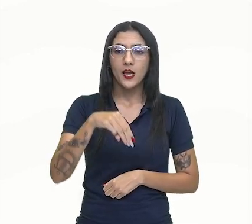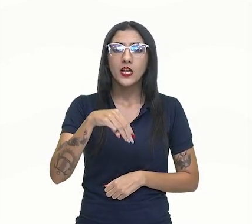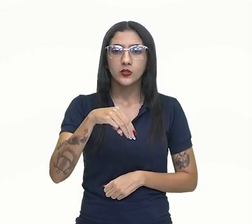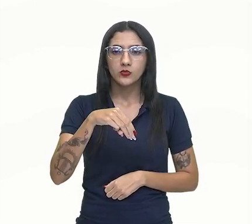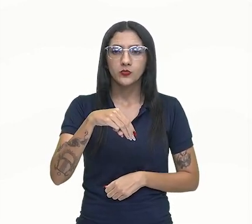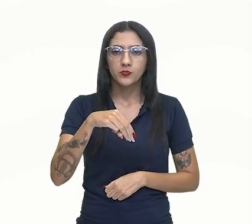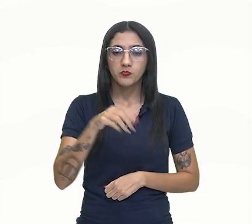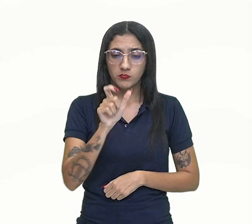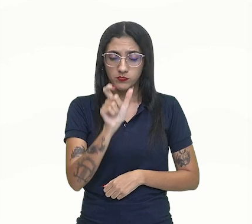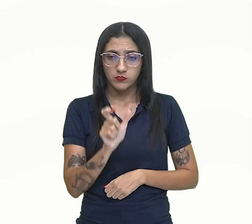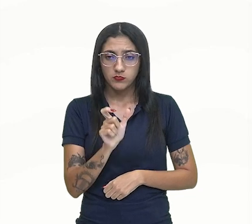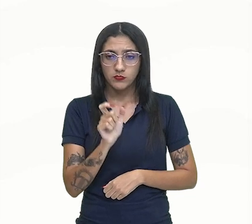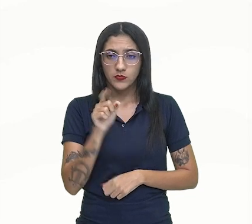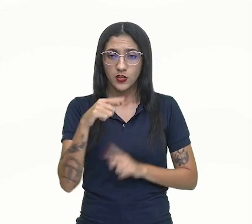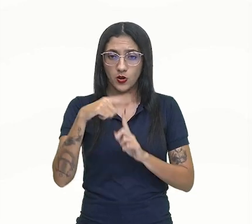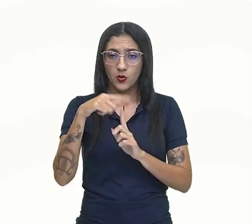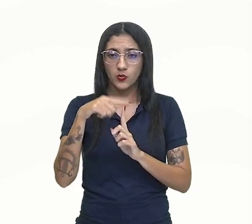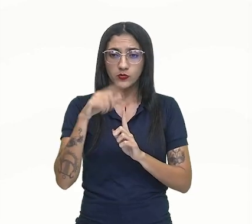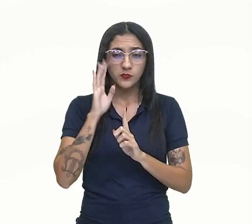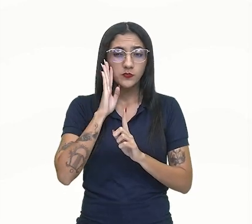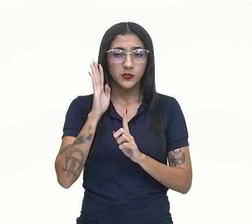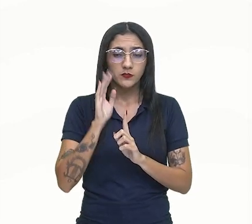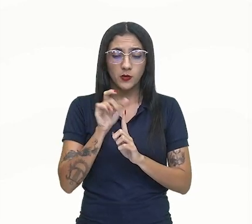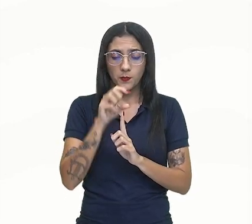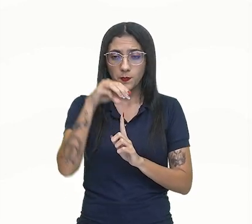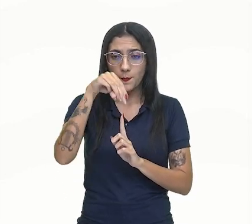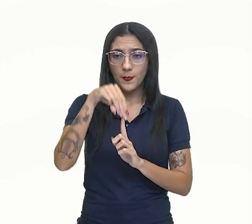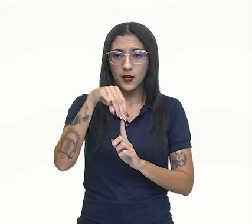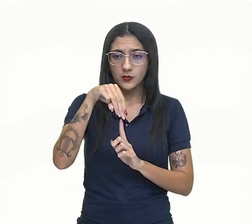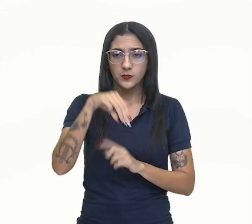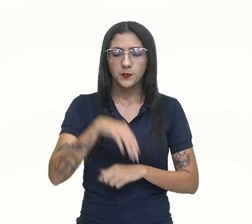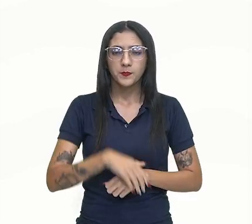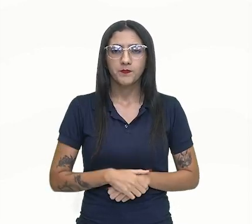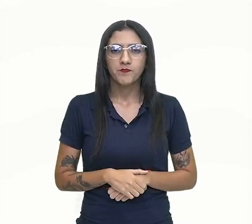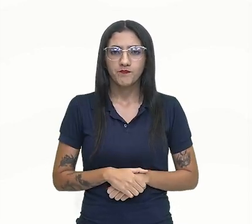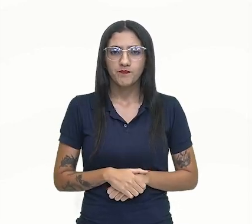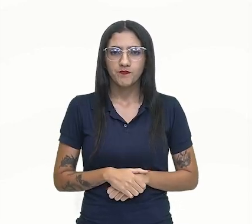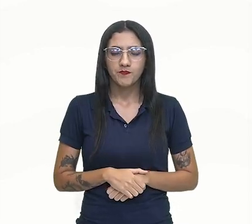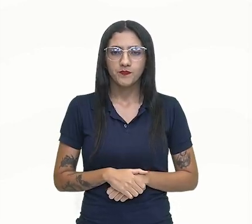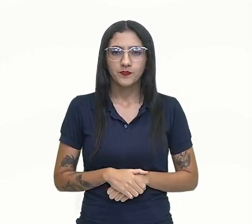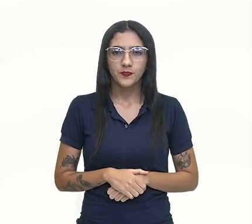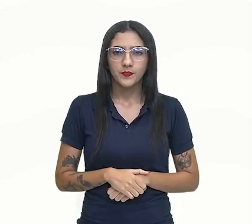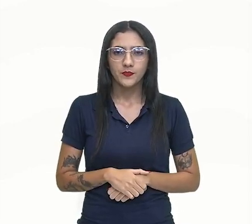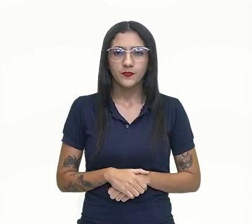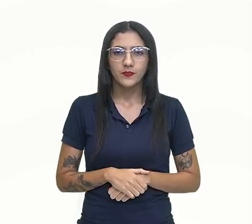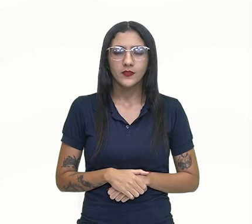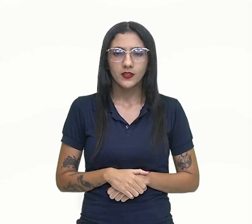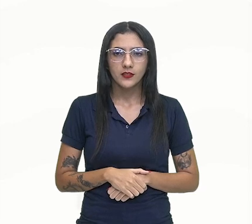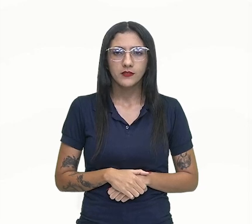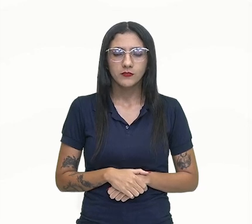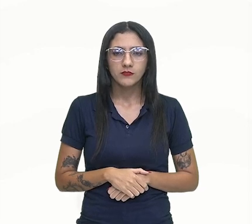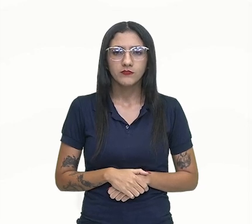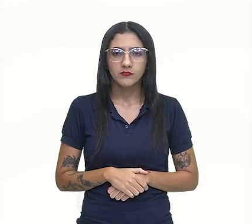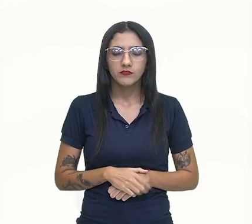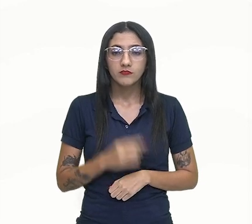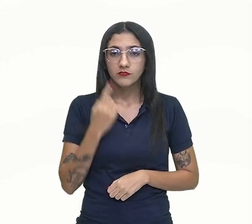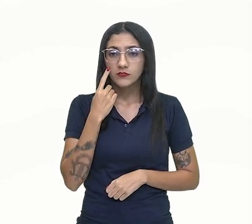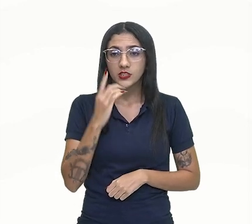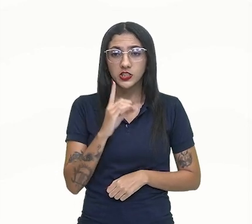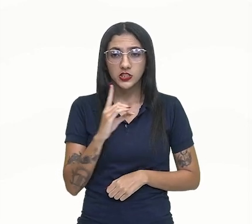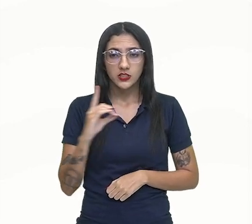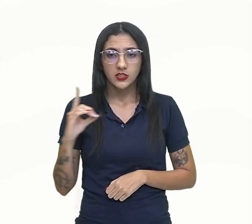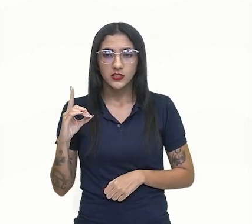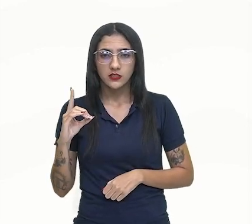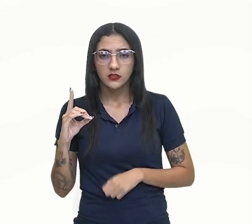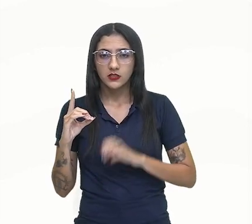centro, tá bom? Aqui é o metro. Para a direita, eu tenho os submúltiplos. E para a